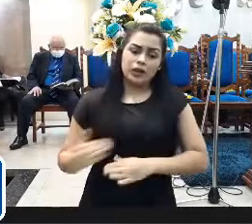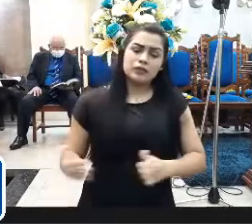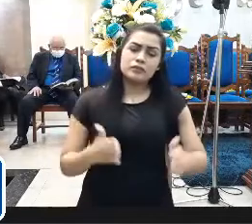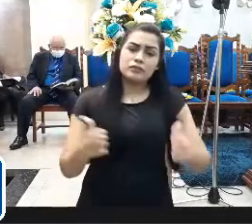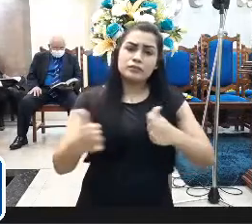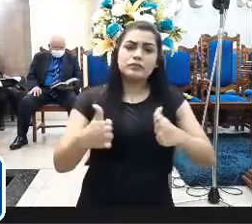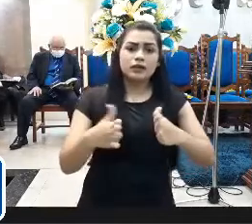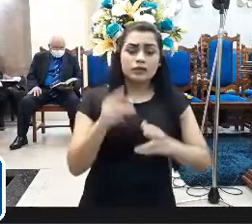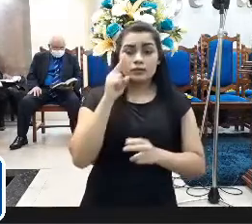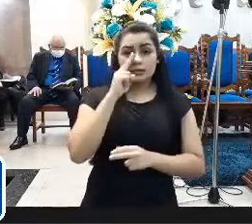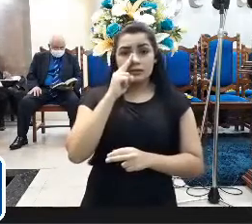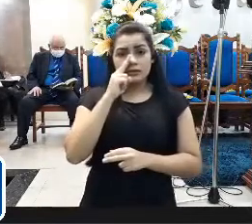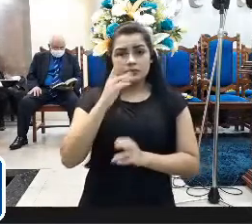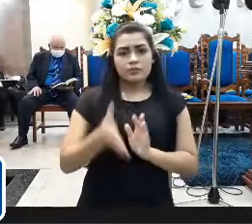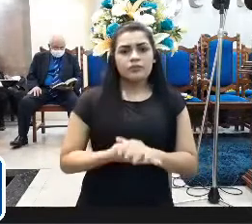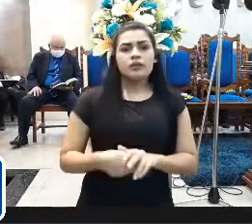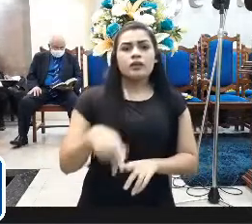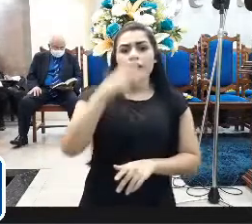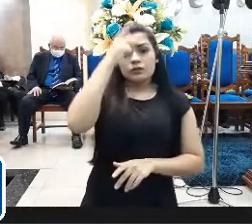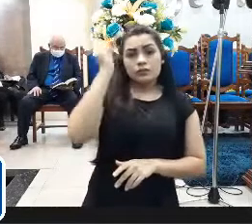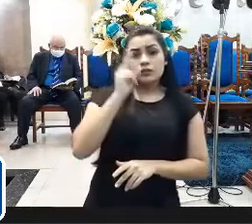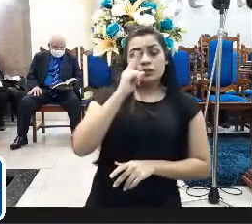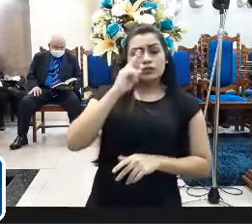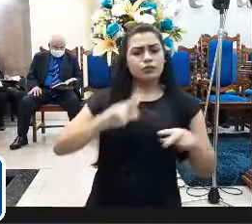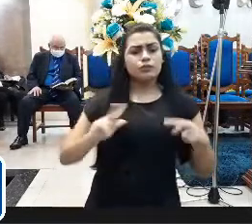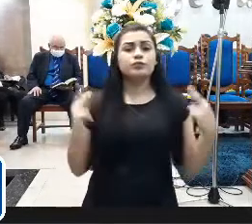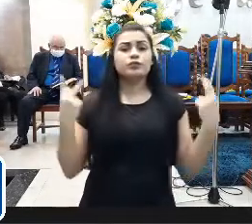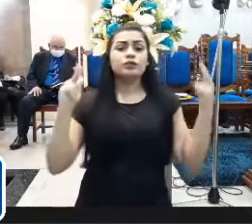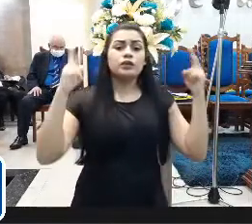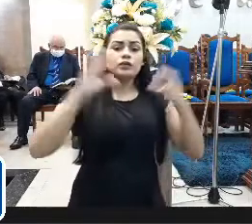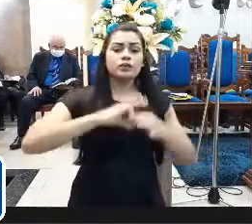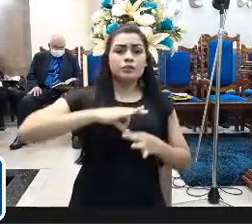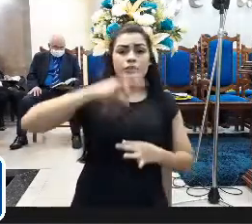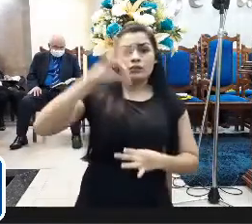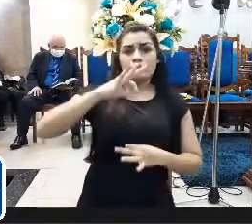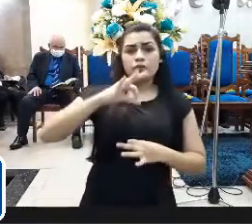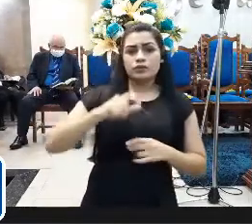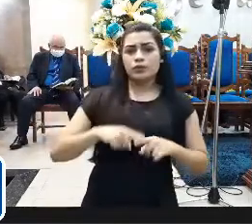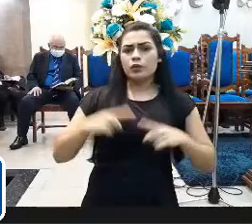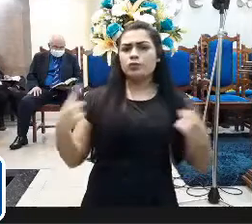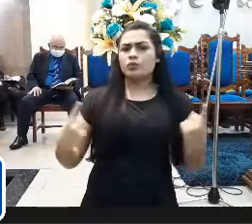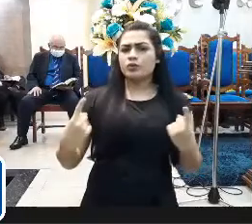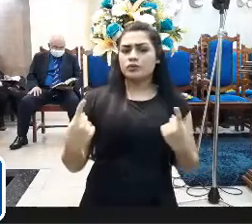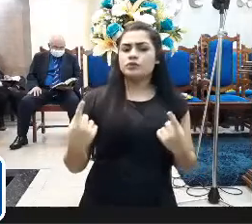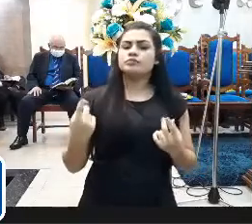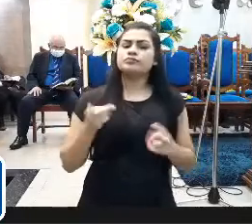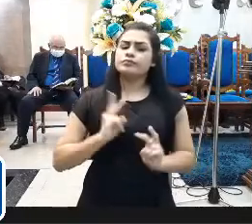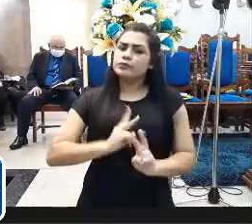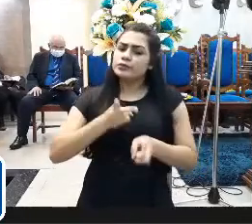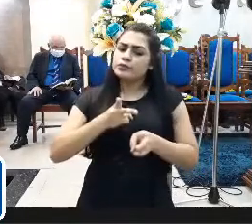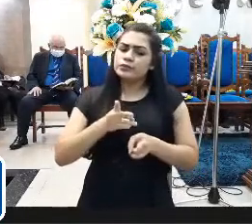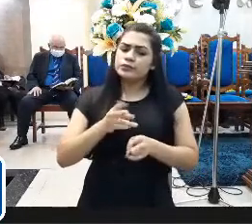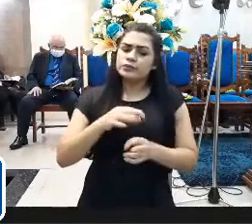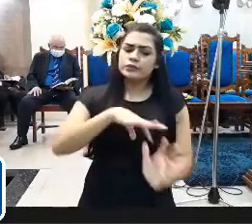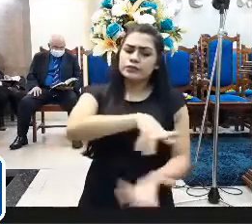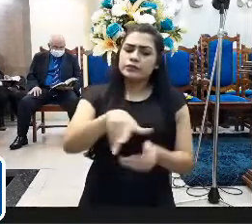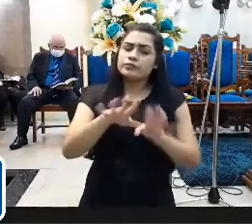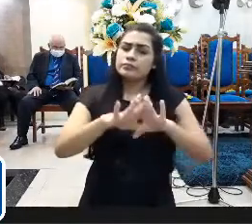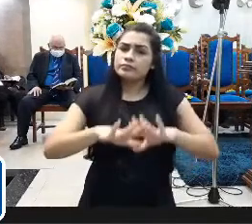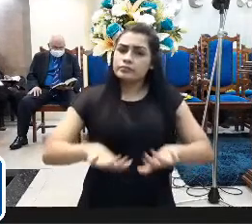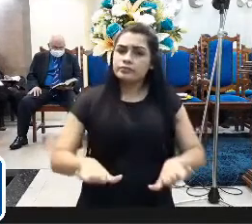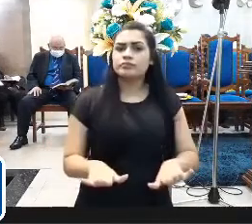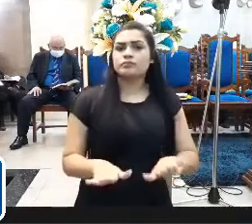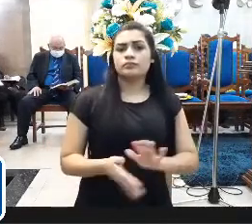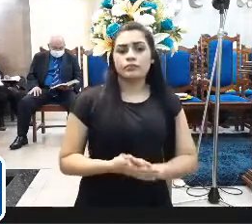Os cristãos estão vitoriosos espiritualmente, mas ainda estão aqui na terra. Olha 1 de